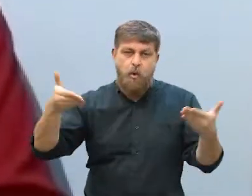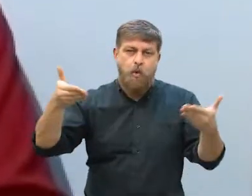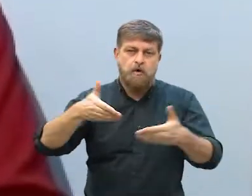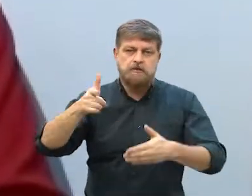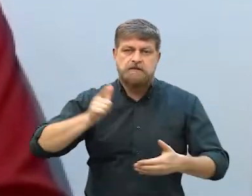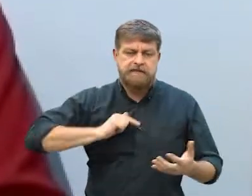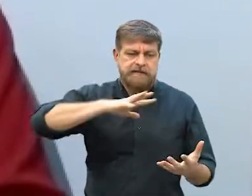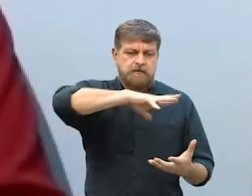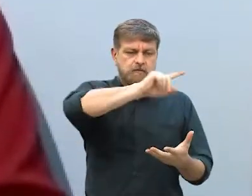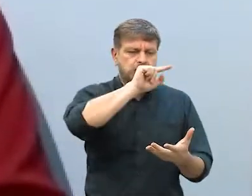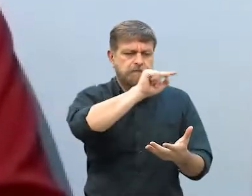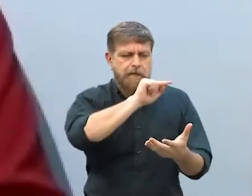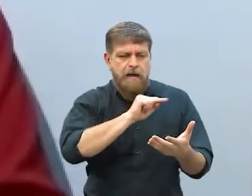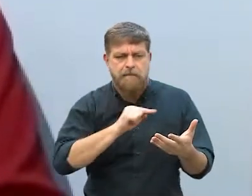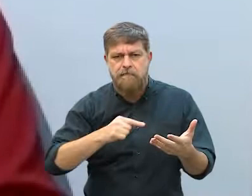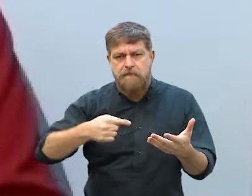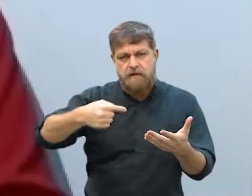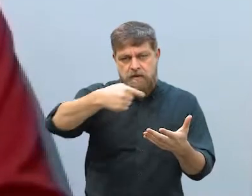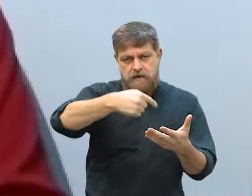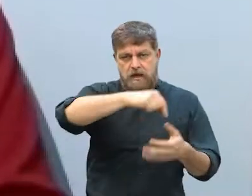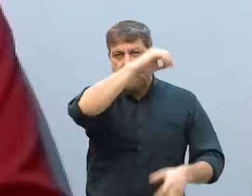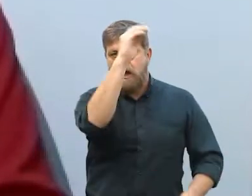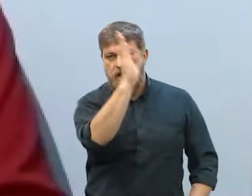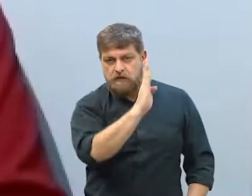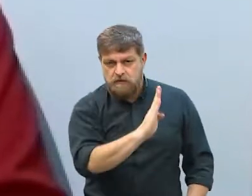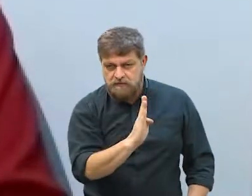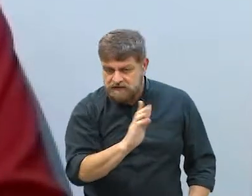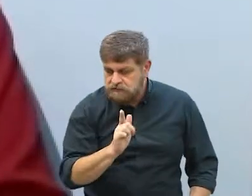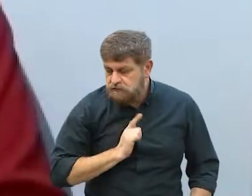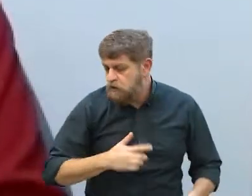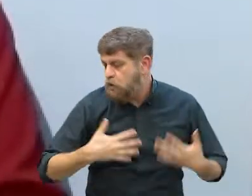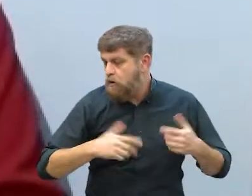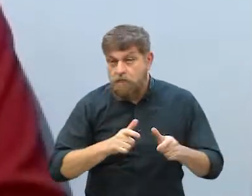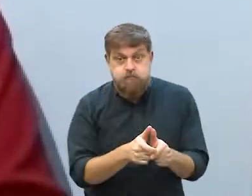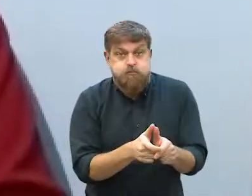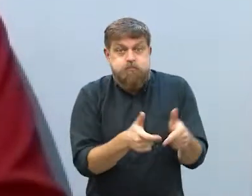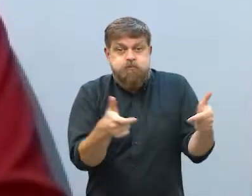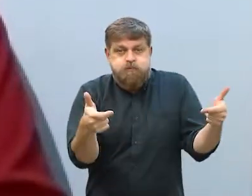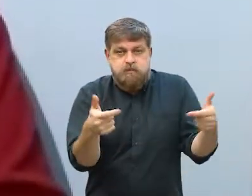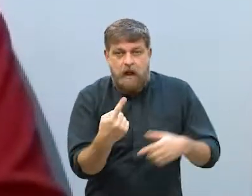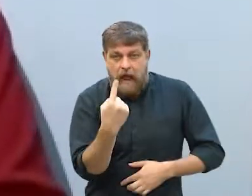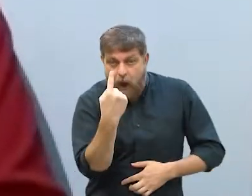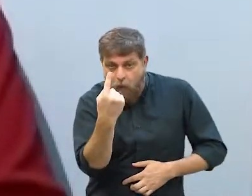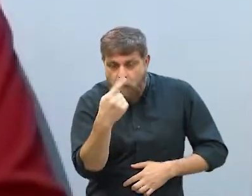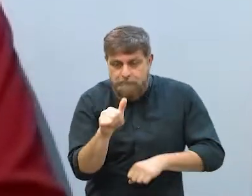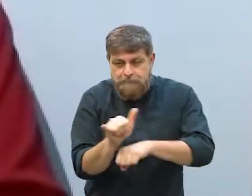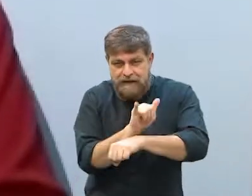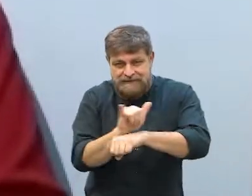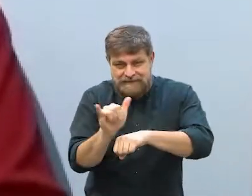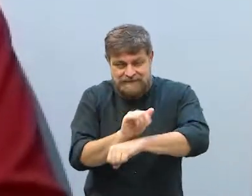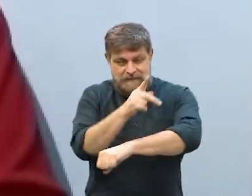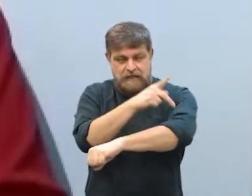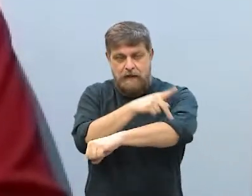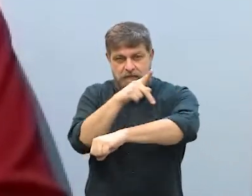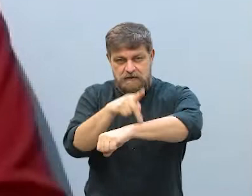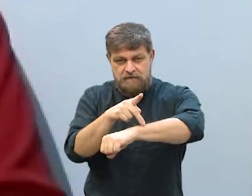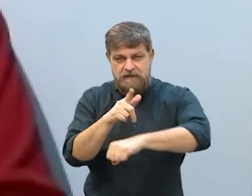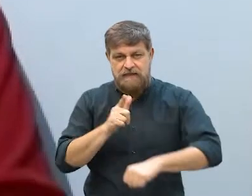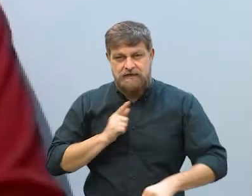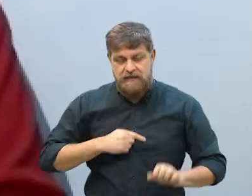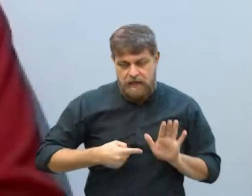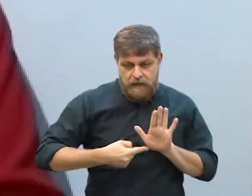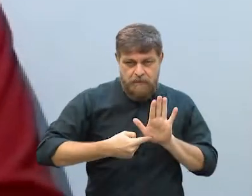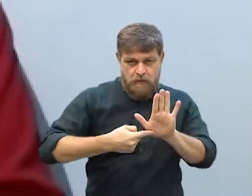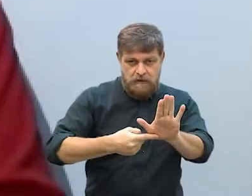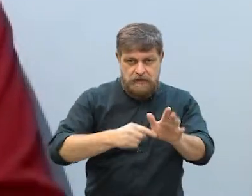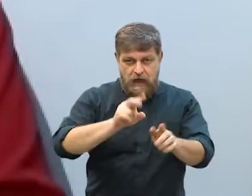ela está no mundo inteiro, e no Brasil ela cresceu muito, e é uma das pedagogias em que a Unesco indica